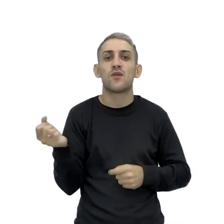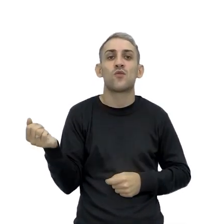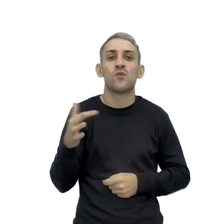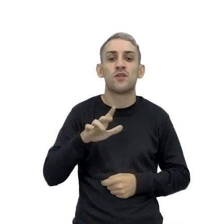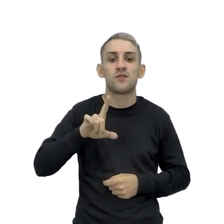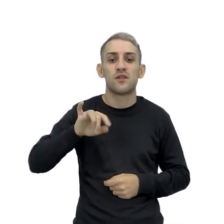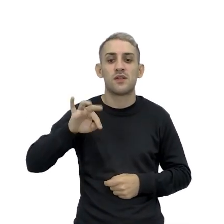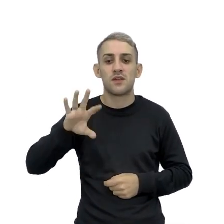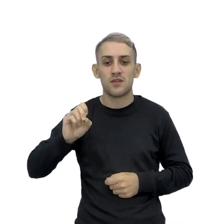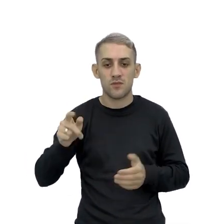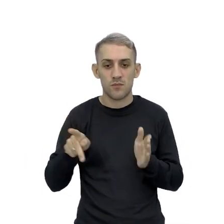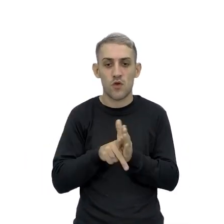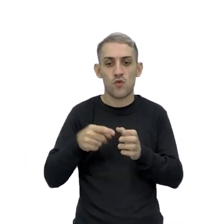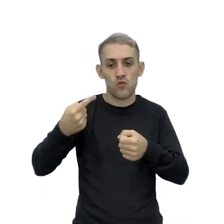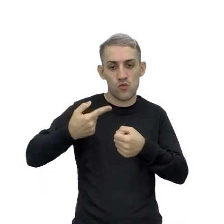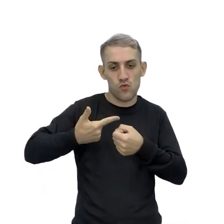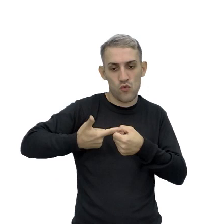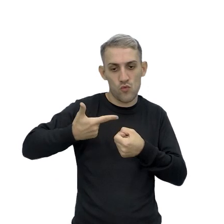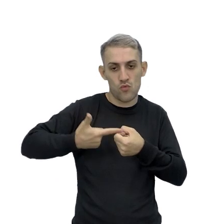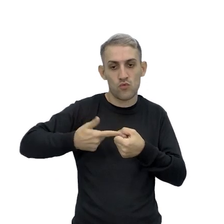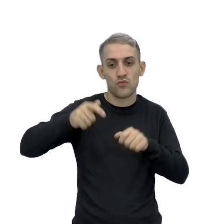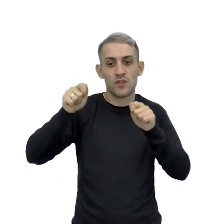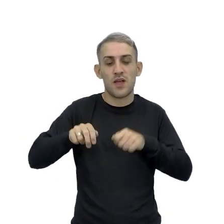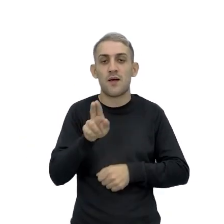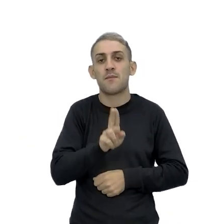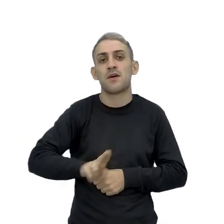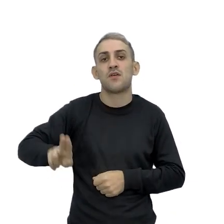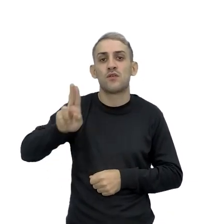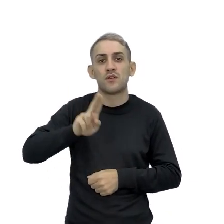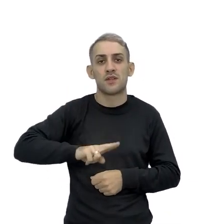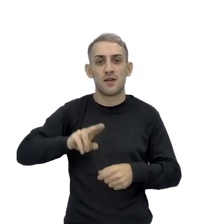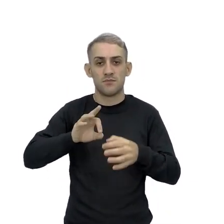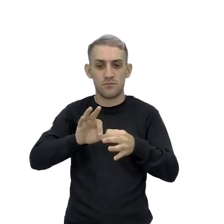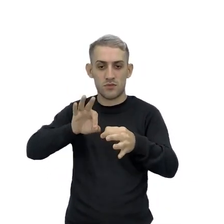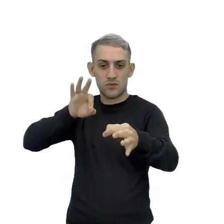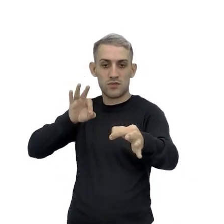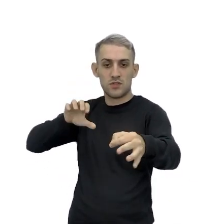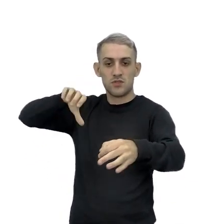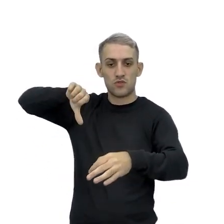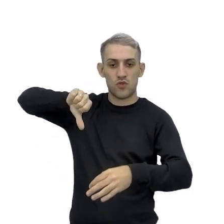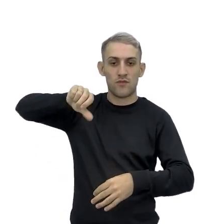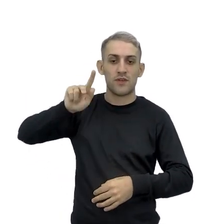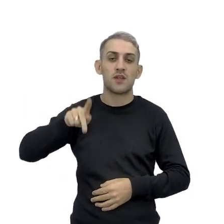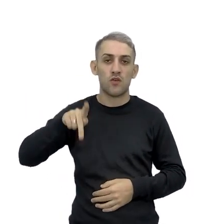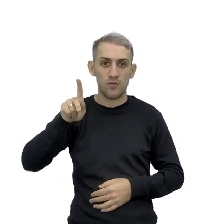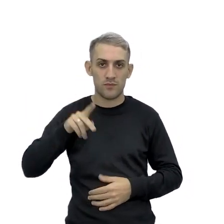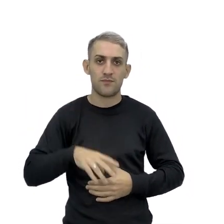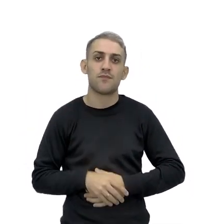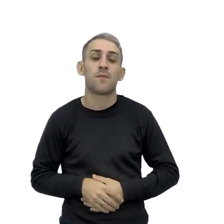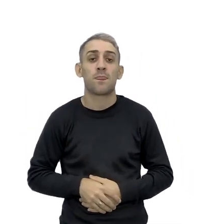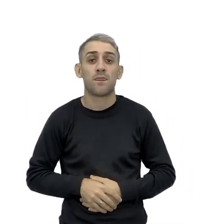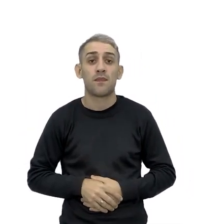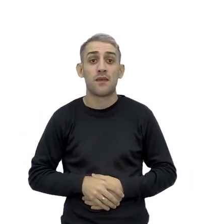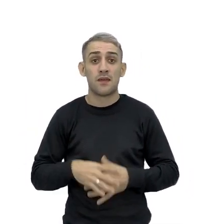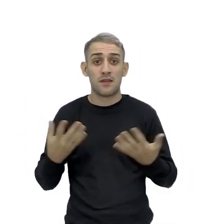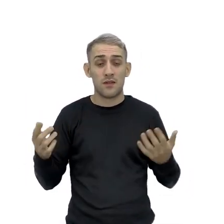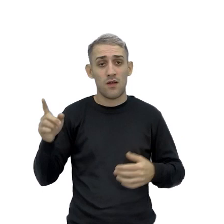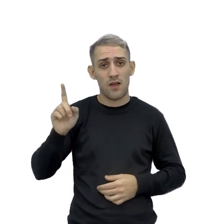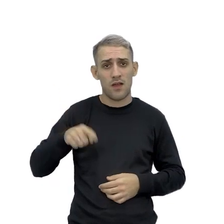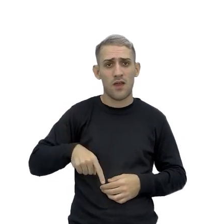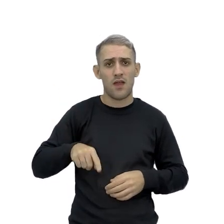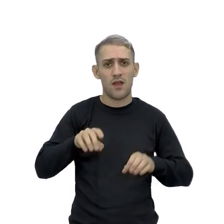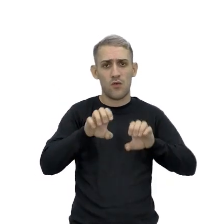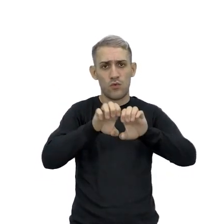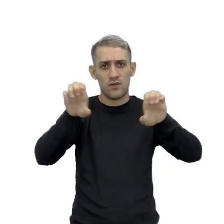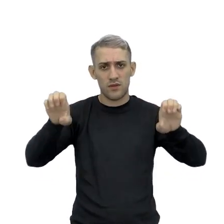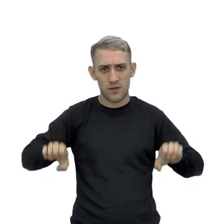de combustível vão ser utilizados para se percorrer 9 quilômetros. Então, esse esquema